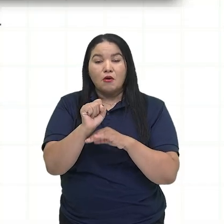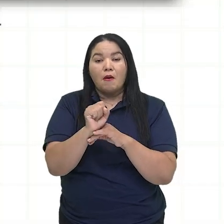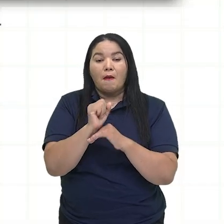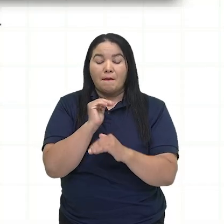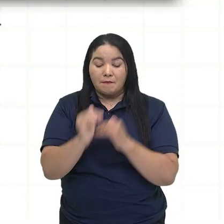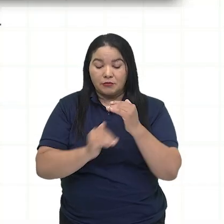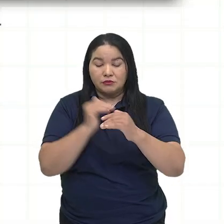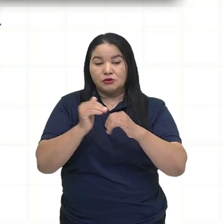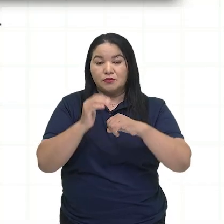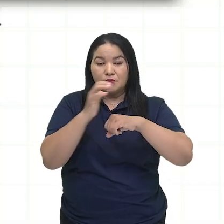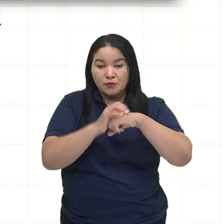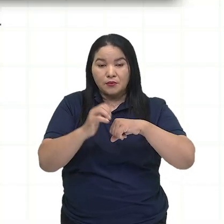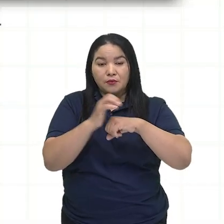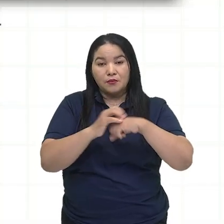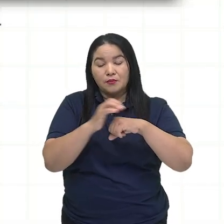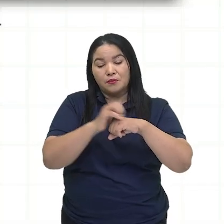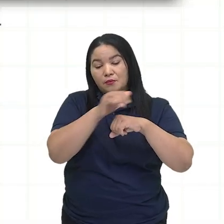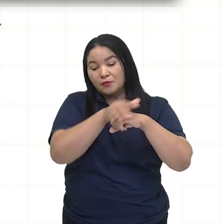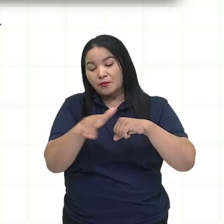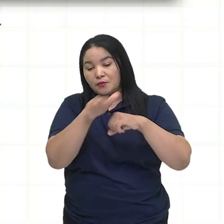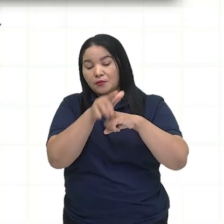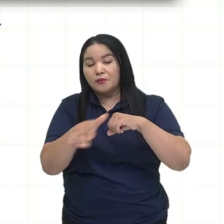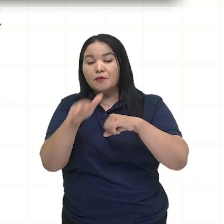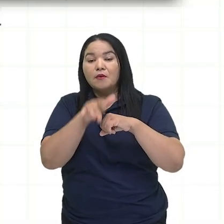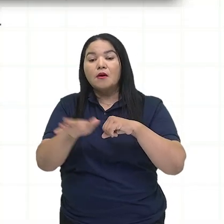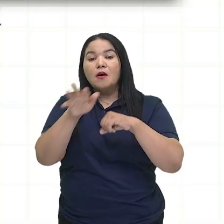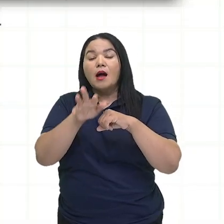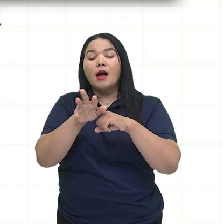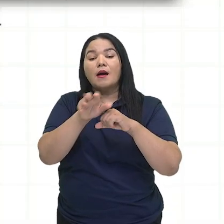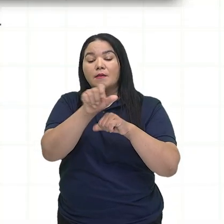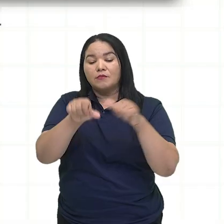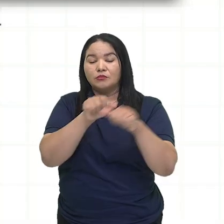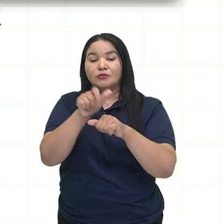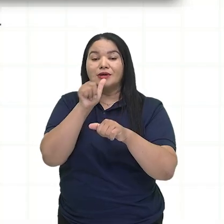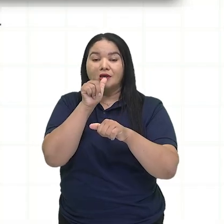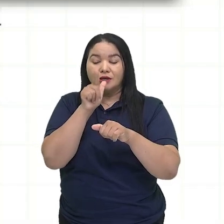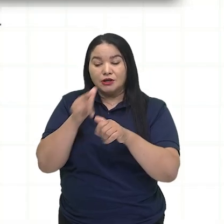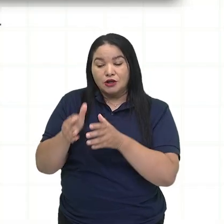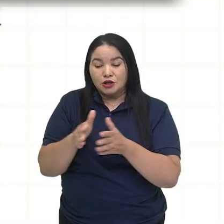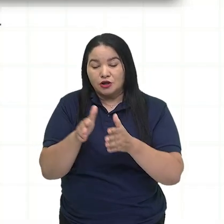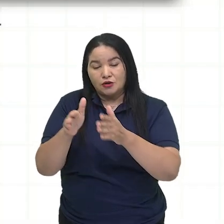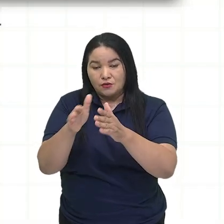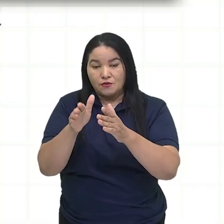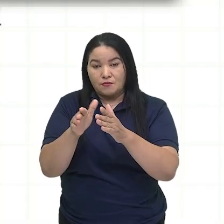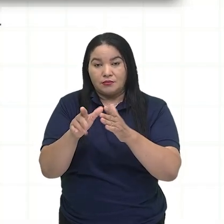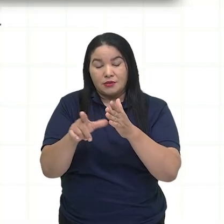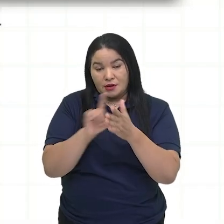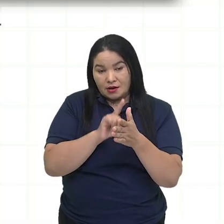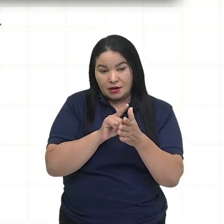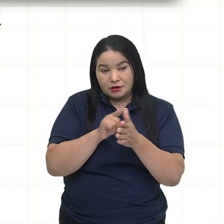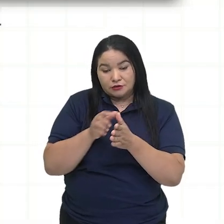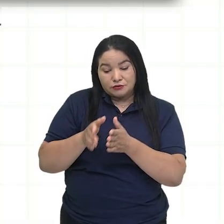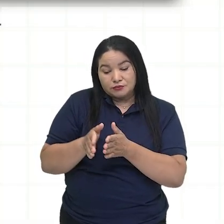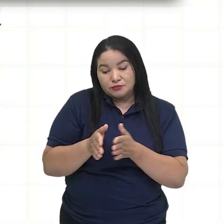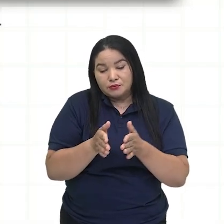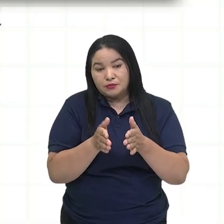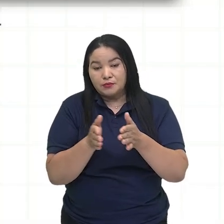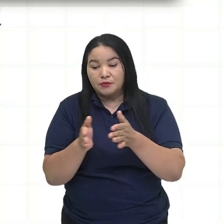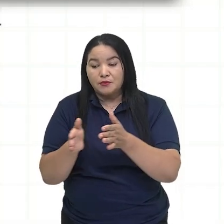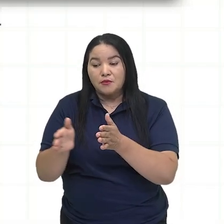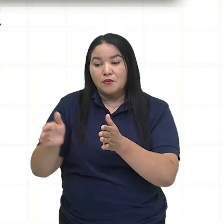quê? Alterou o sentido do nosso rio, certo? Antes ele passava